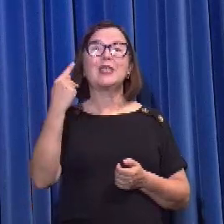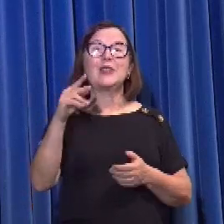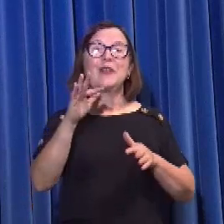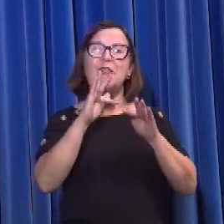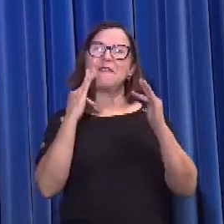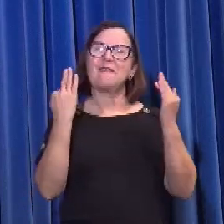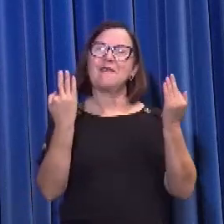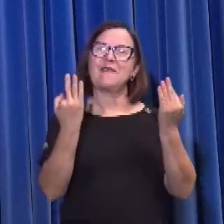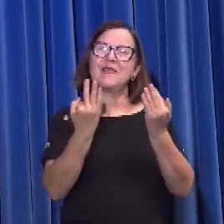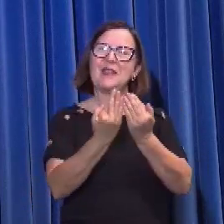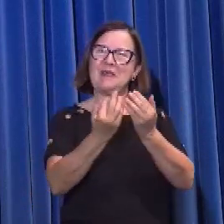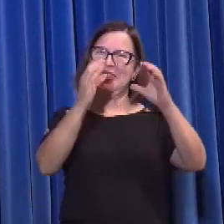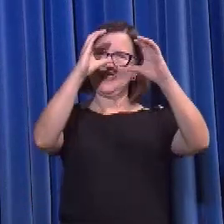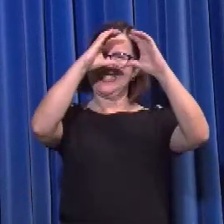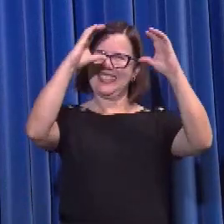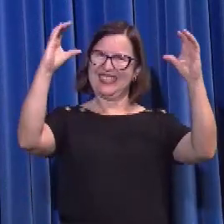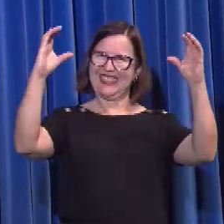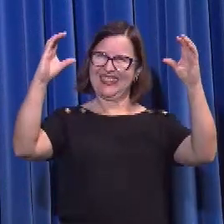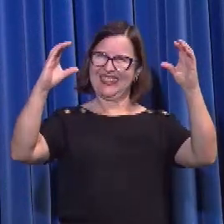Qual é a sua posição?